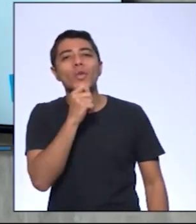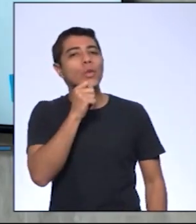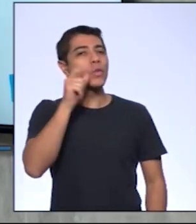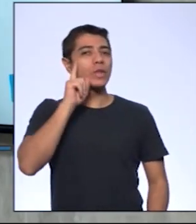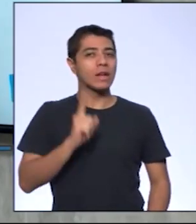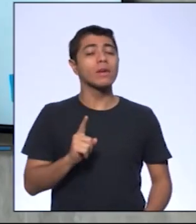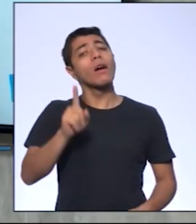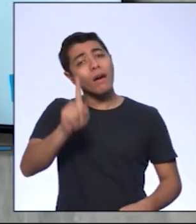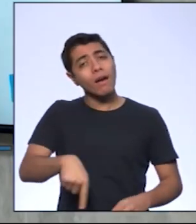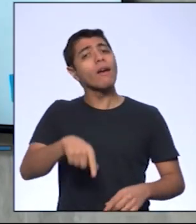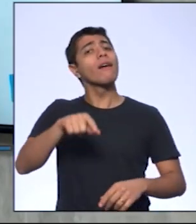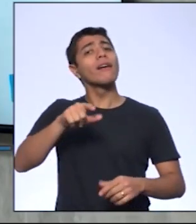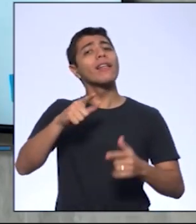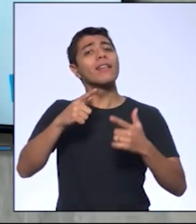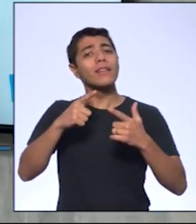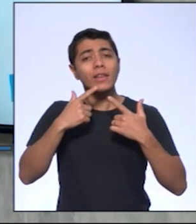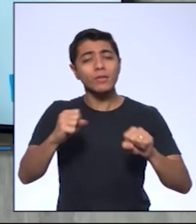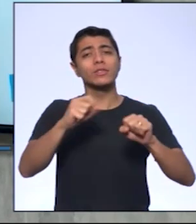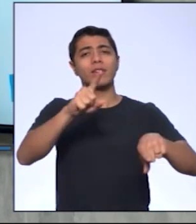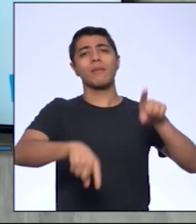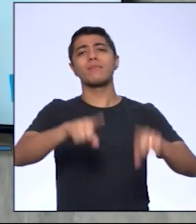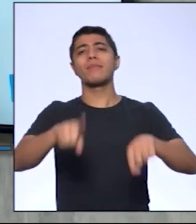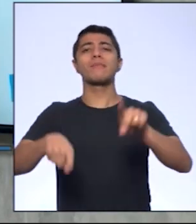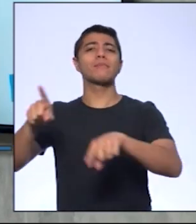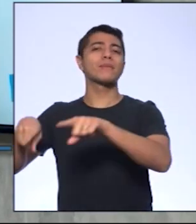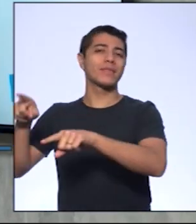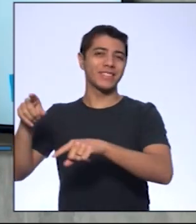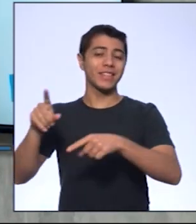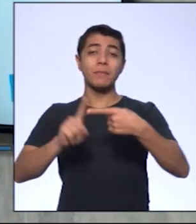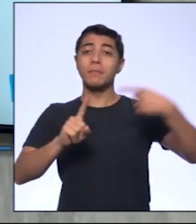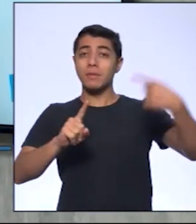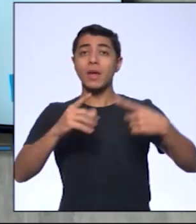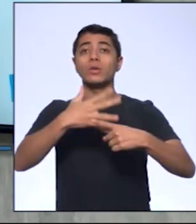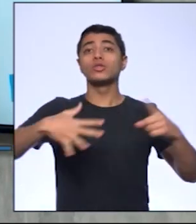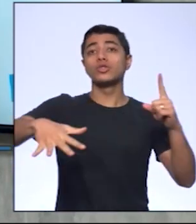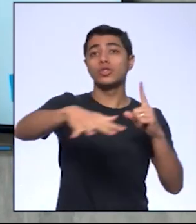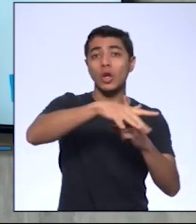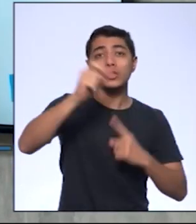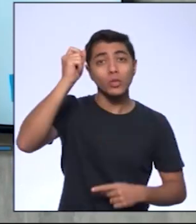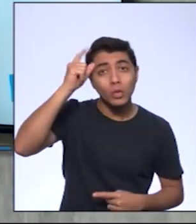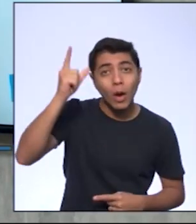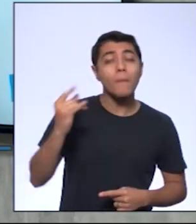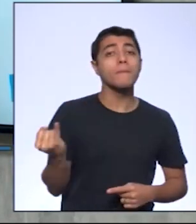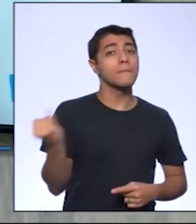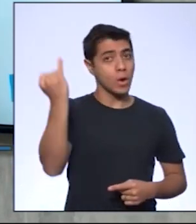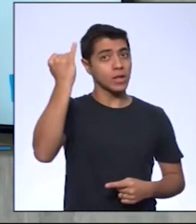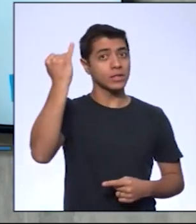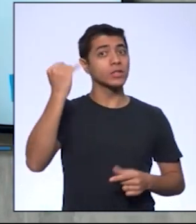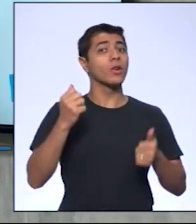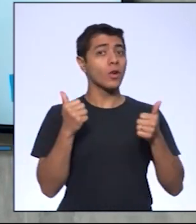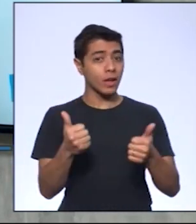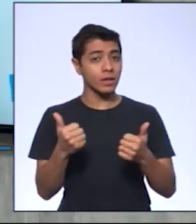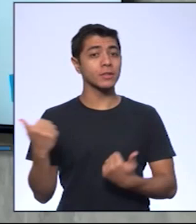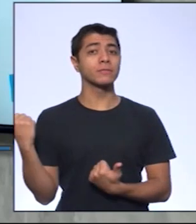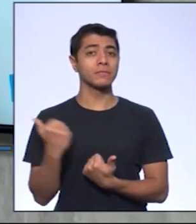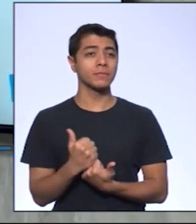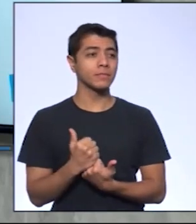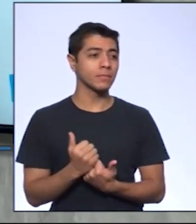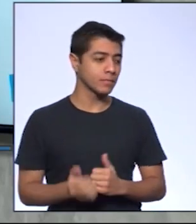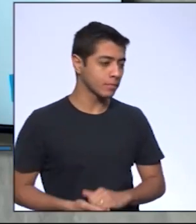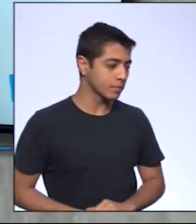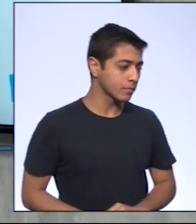variante sociocultural. Para alguns linguistas, ela é a mais importante, tá certo? Bom, uma outra variante é a